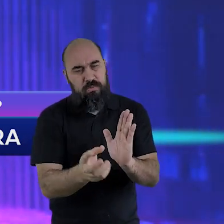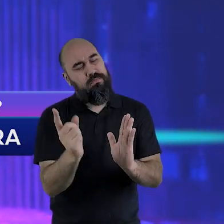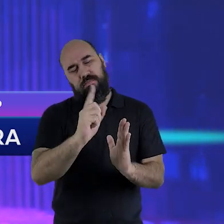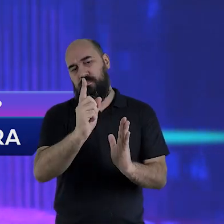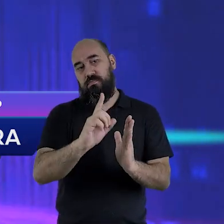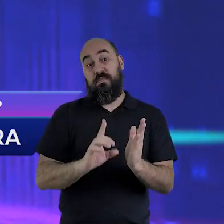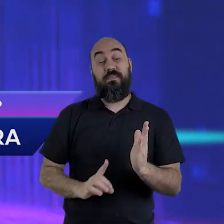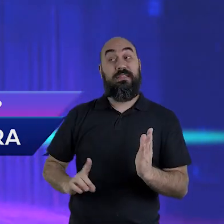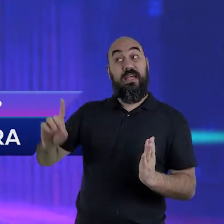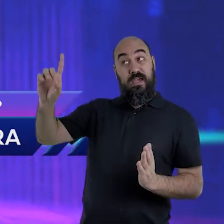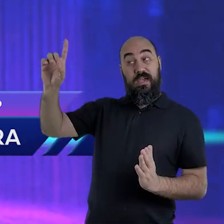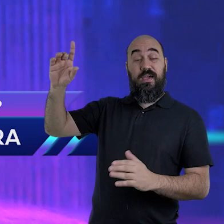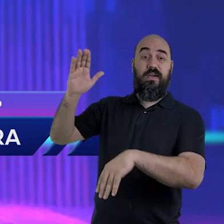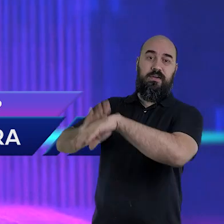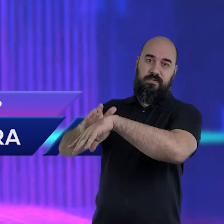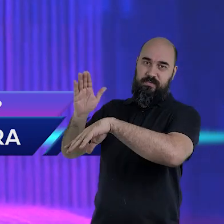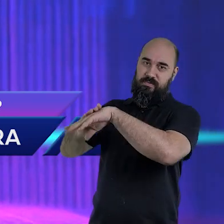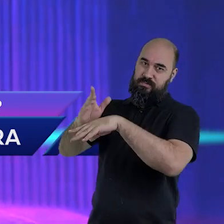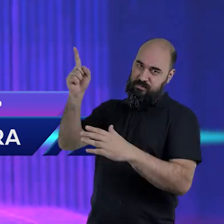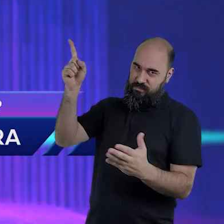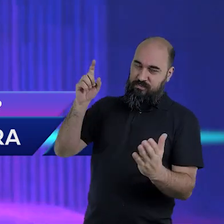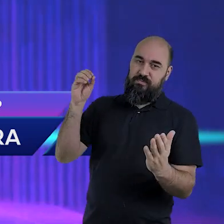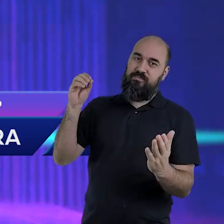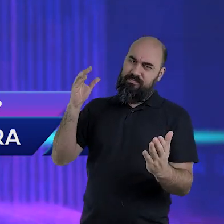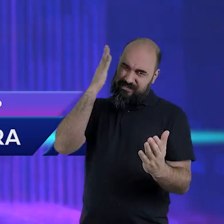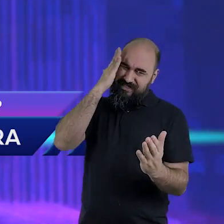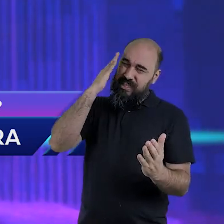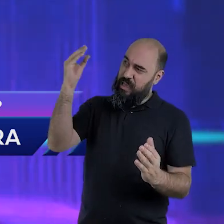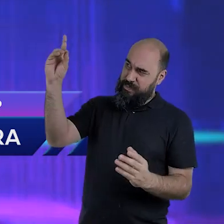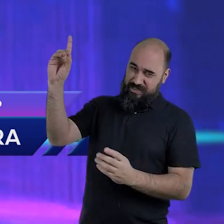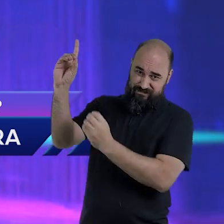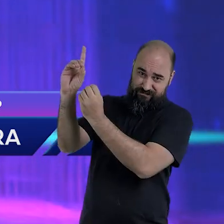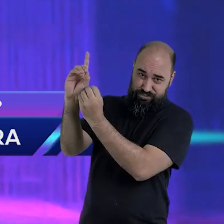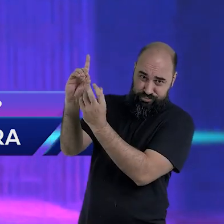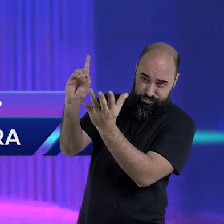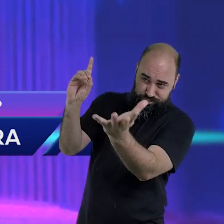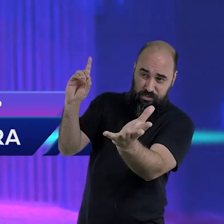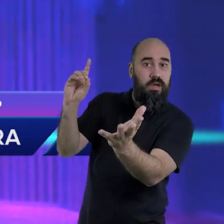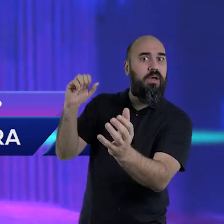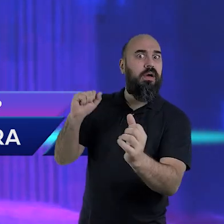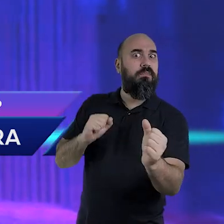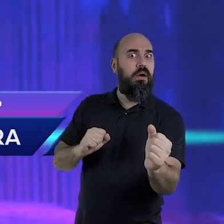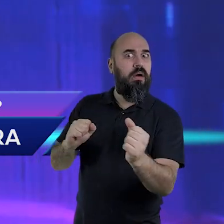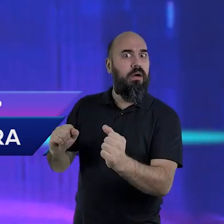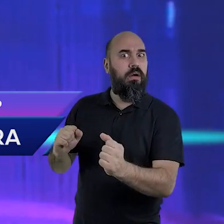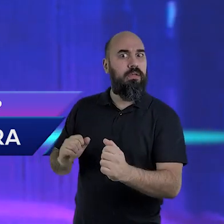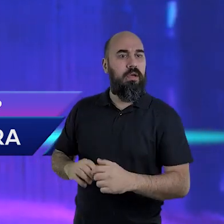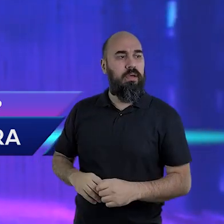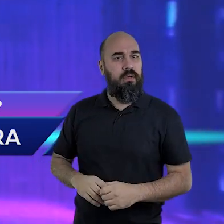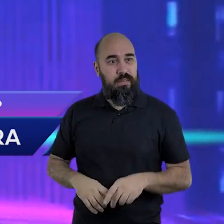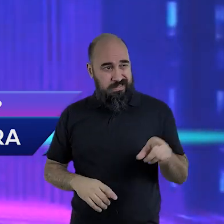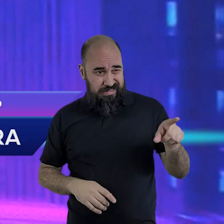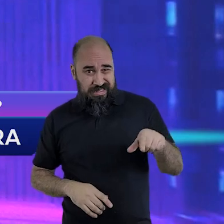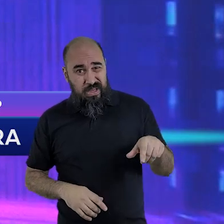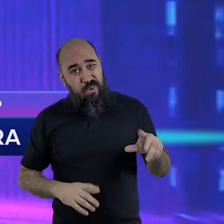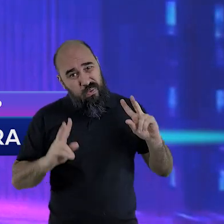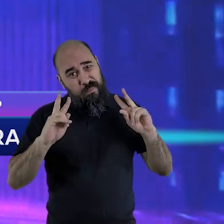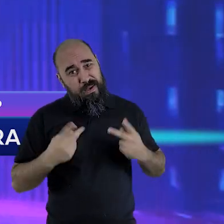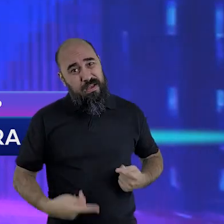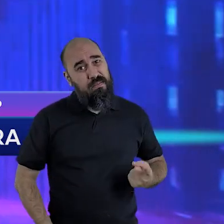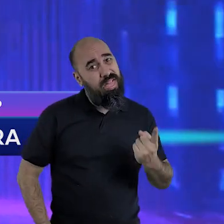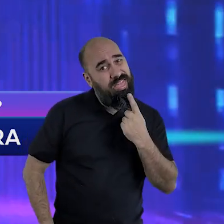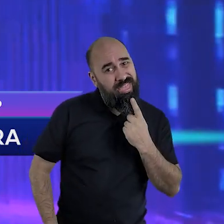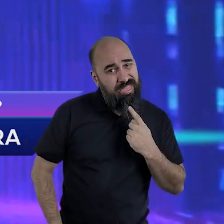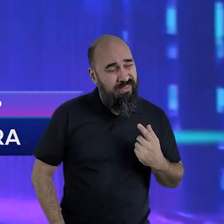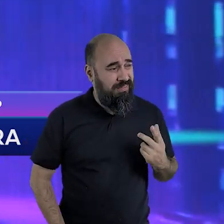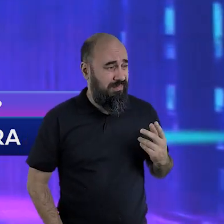fala, você sabe o que acontece. Diferentemente dos seres humanos, que às vezes não cumprem as suas promessas, Deus, ele